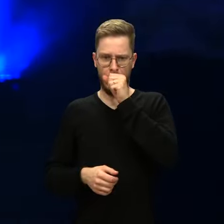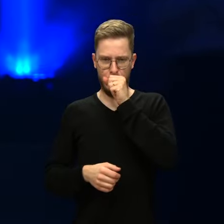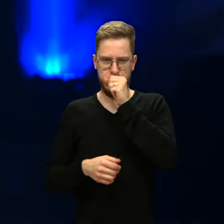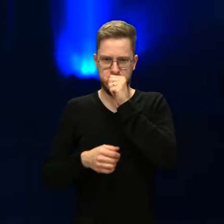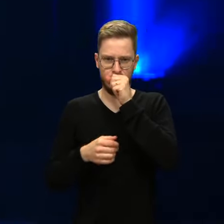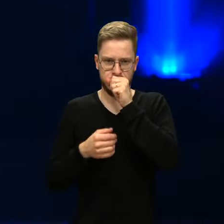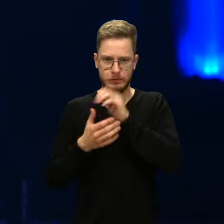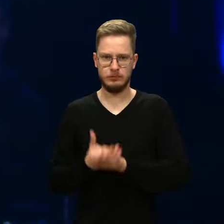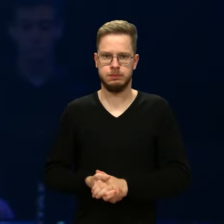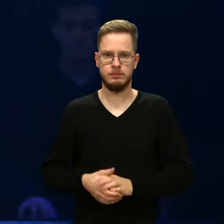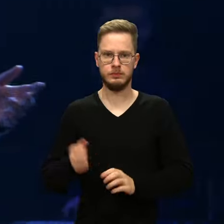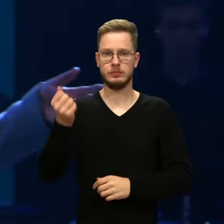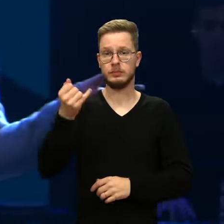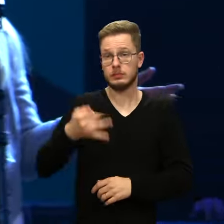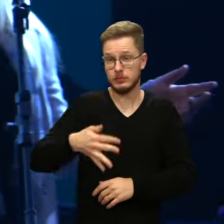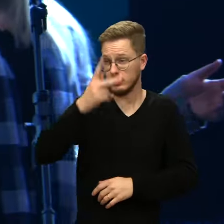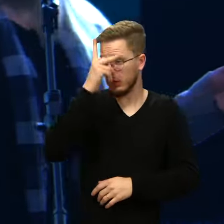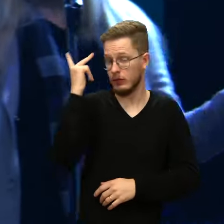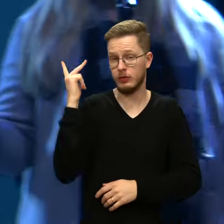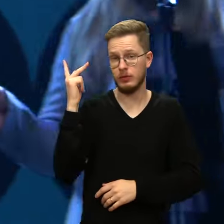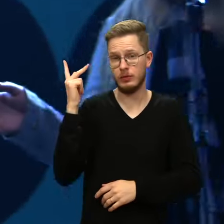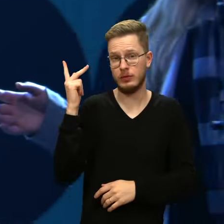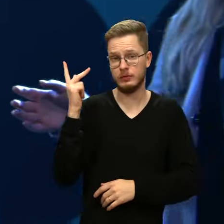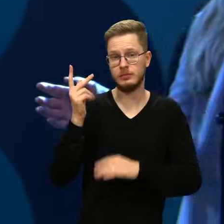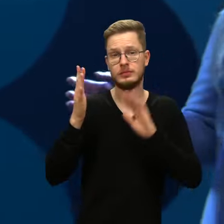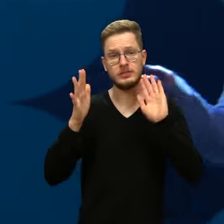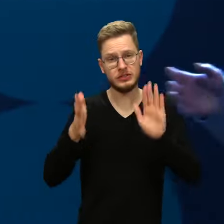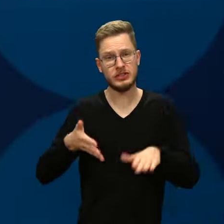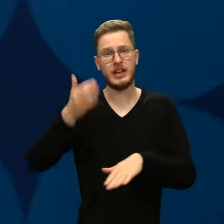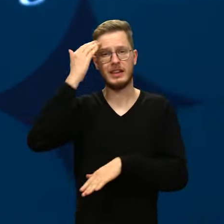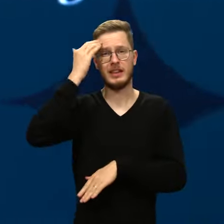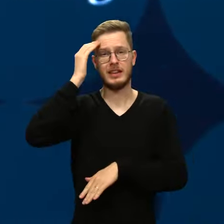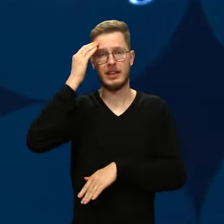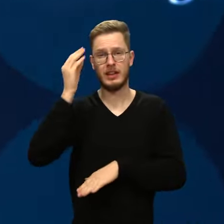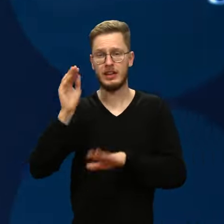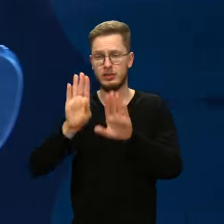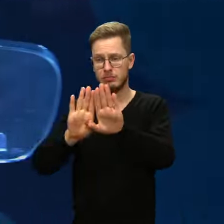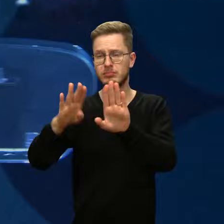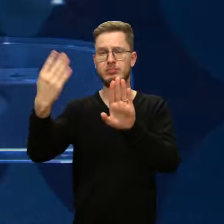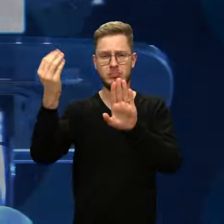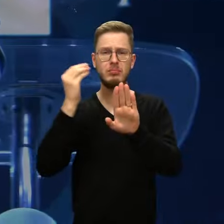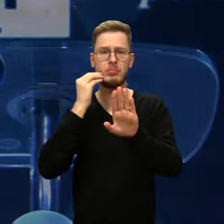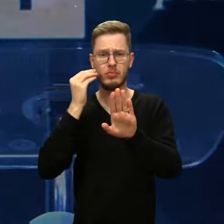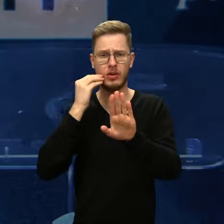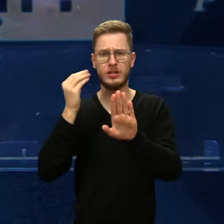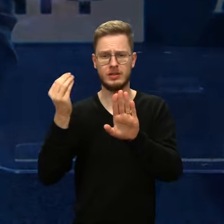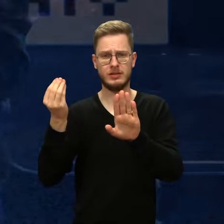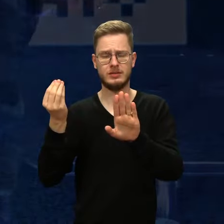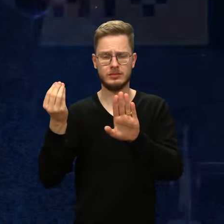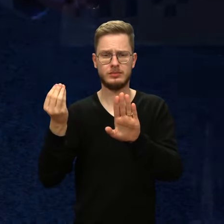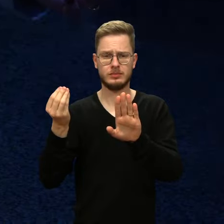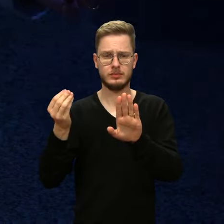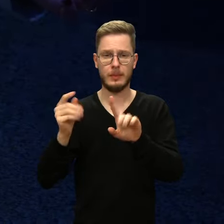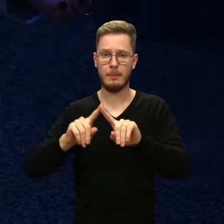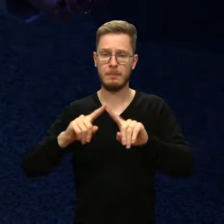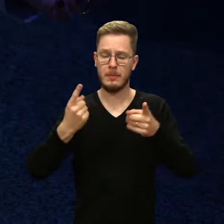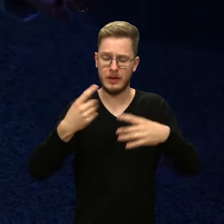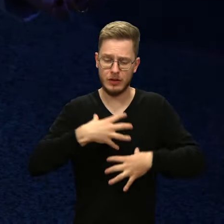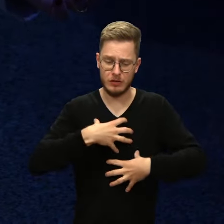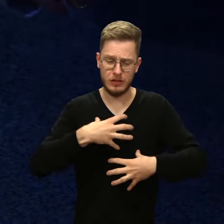Algumas pessoas aqui já entenderam portas abertas, já entenderam, já viram, mas estão se